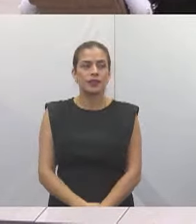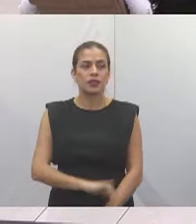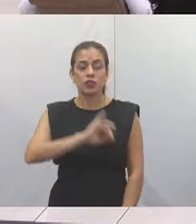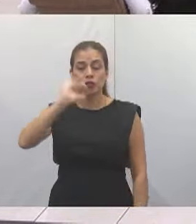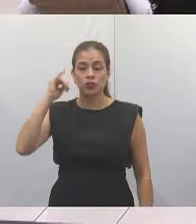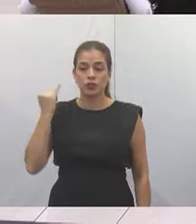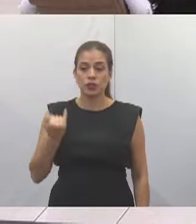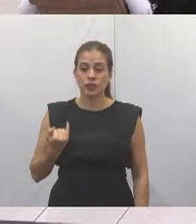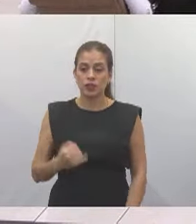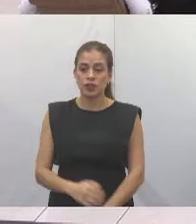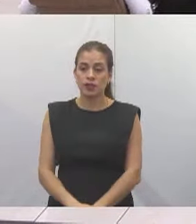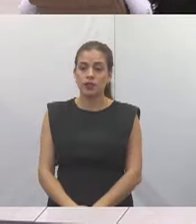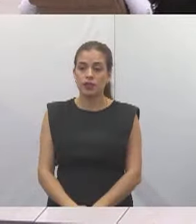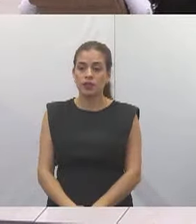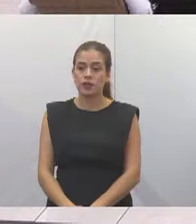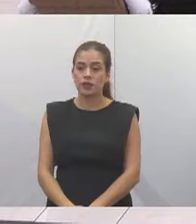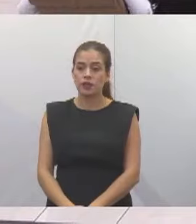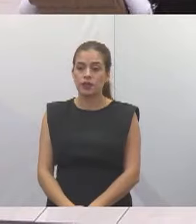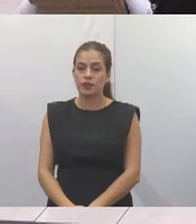Juliana.